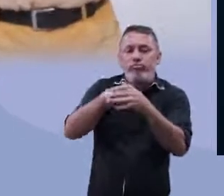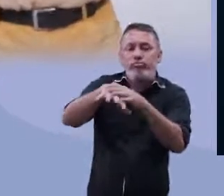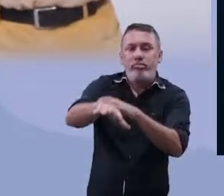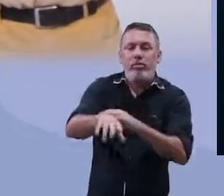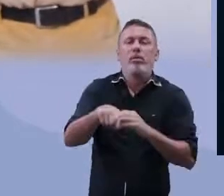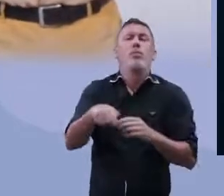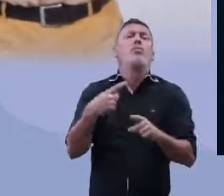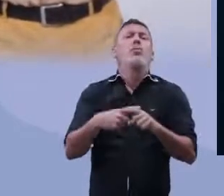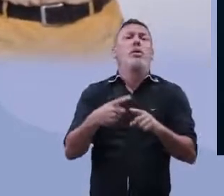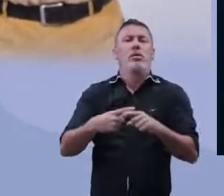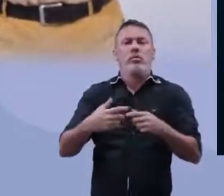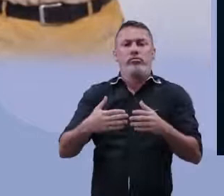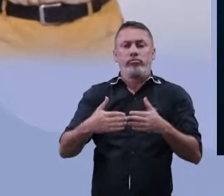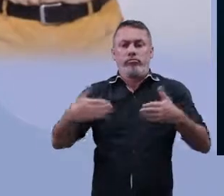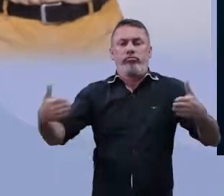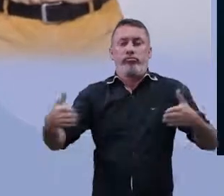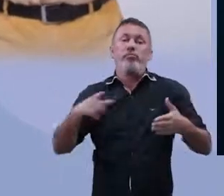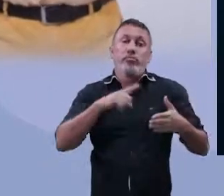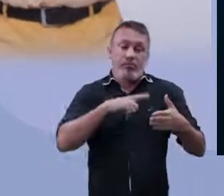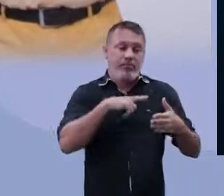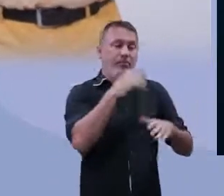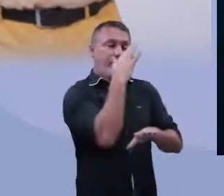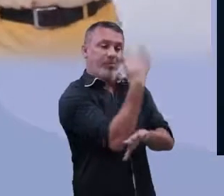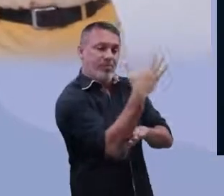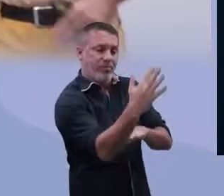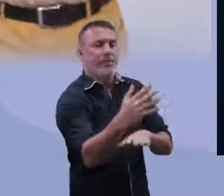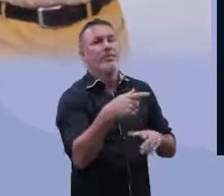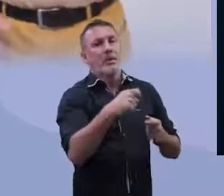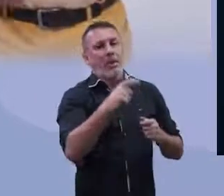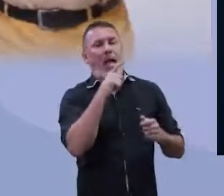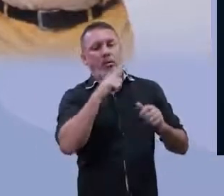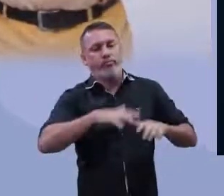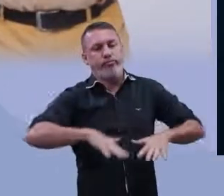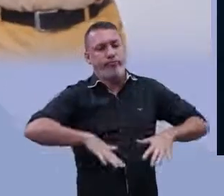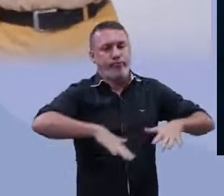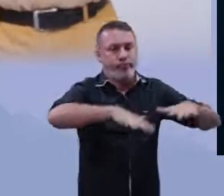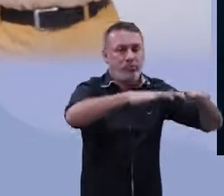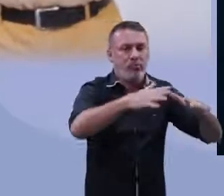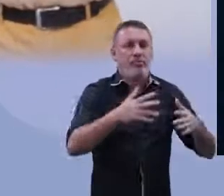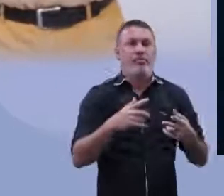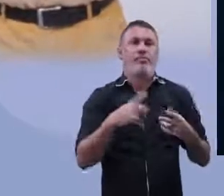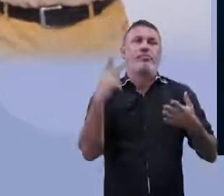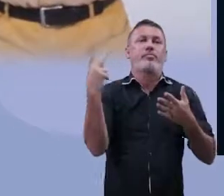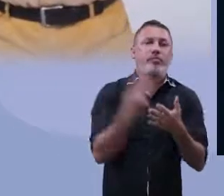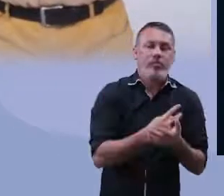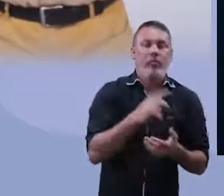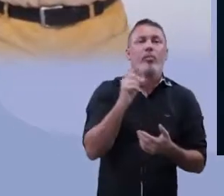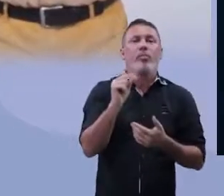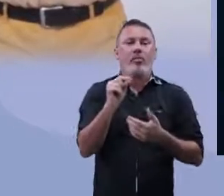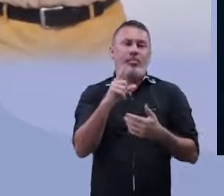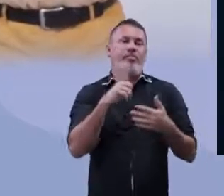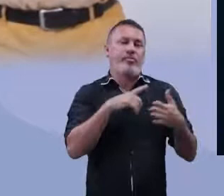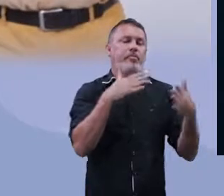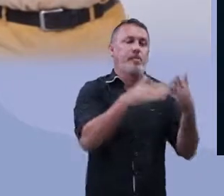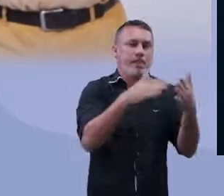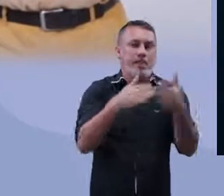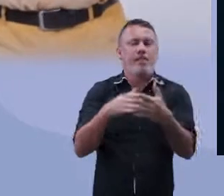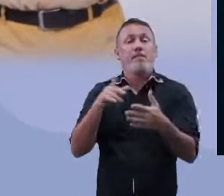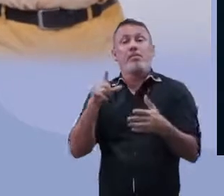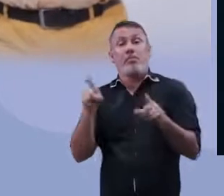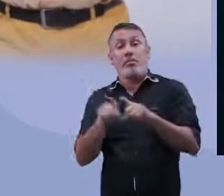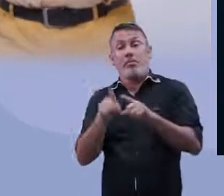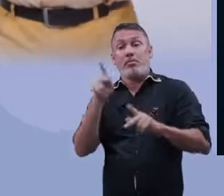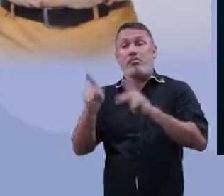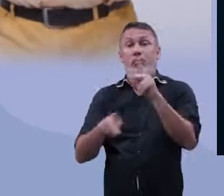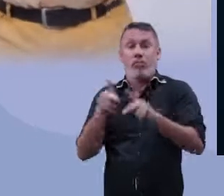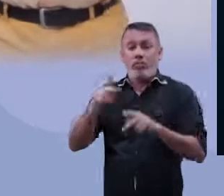alagamento, de áreas florestadas, alagamentos aonde você vai ter impactos em